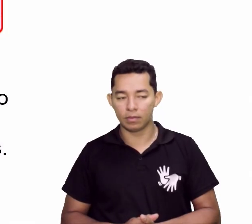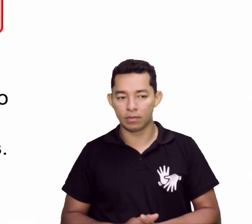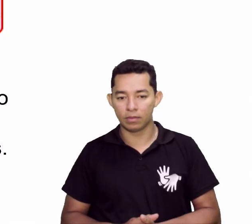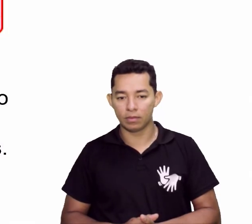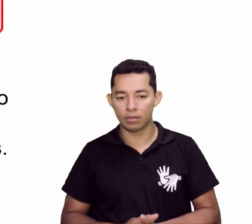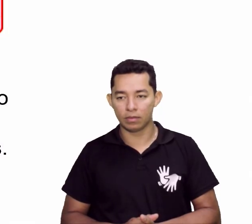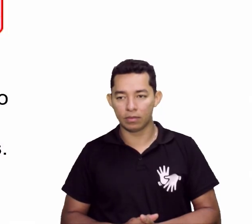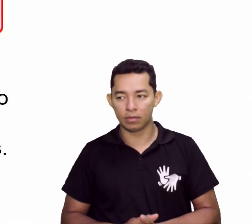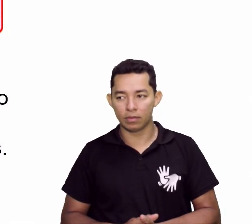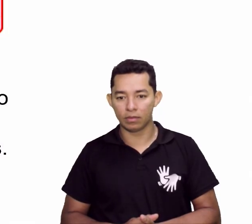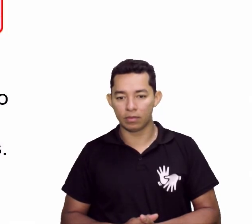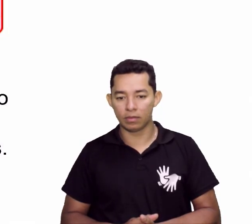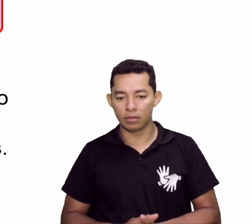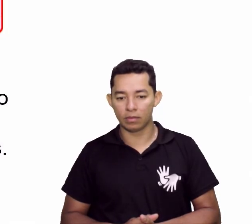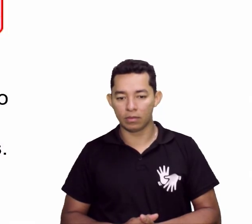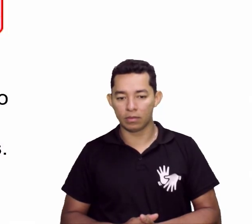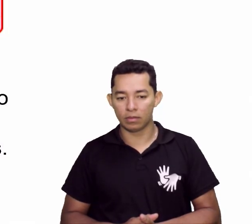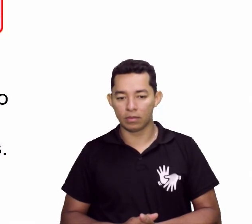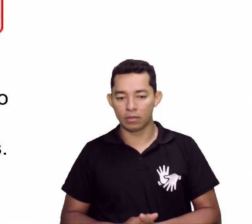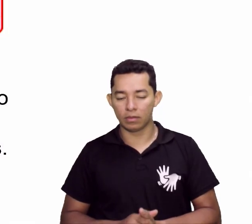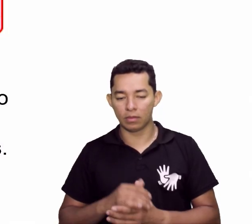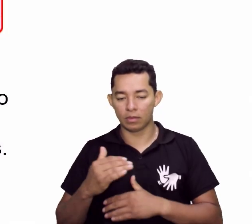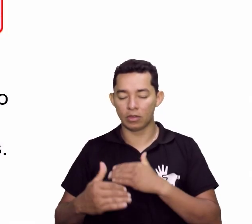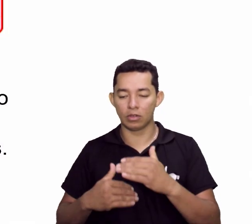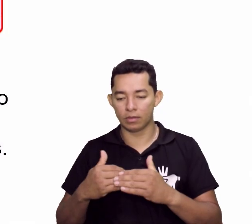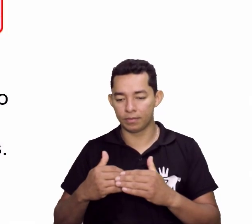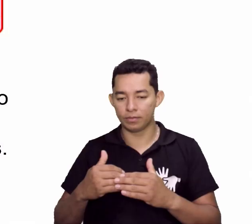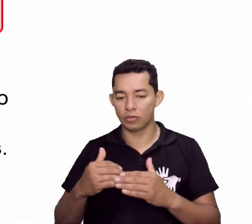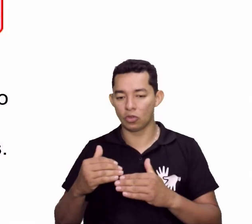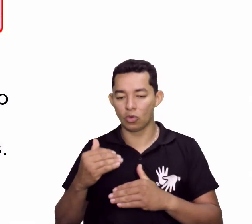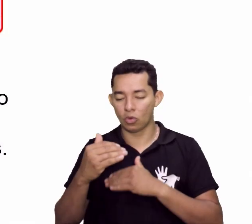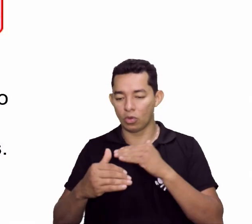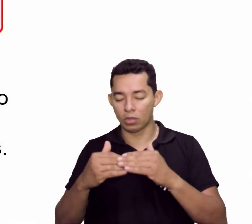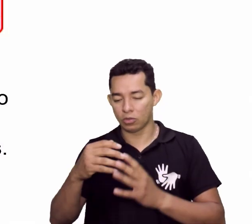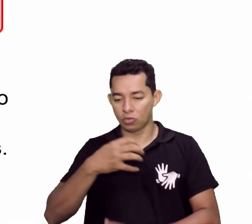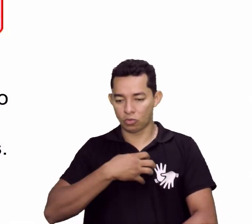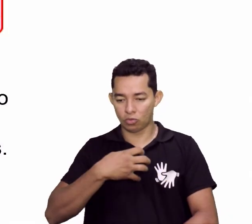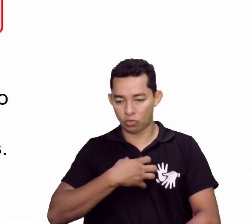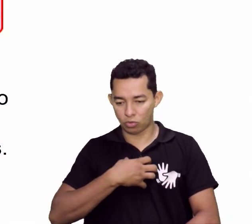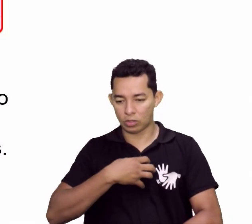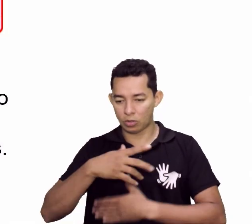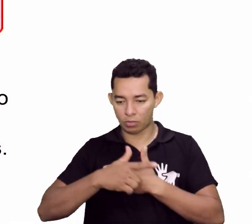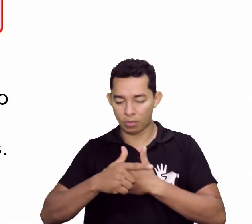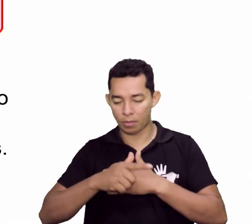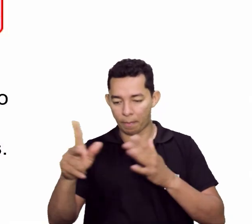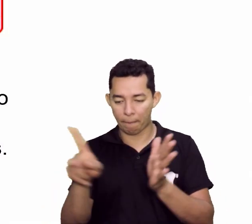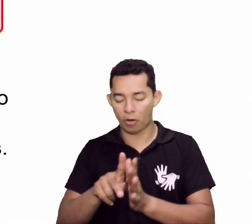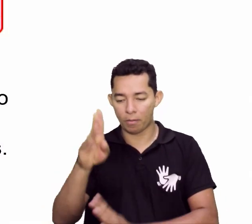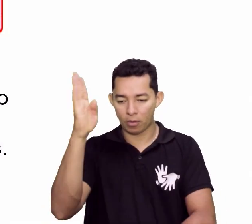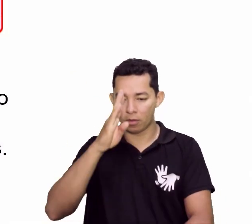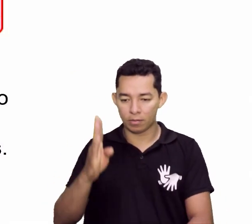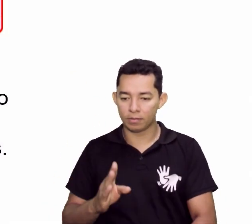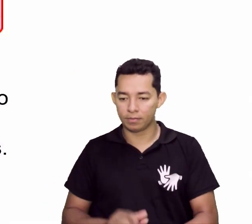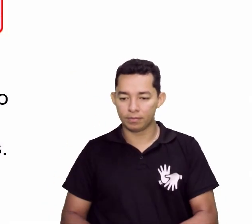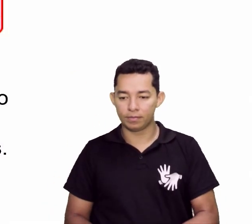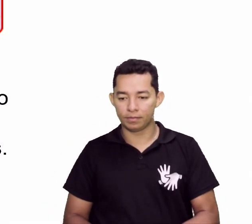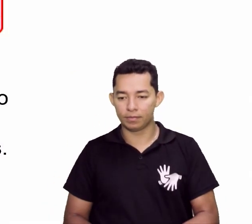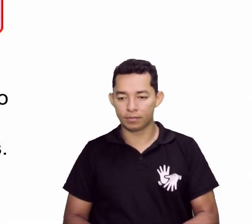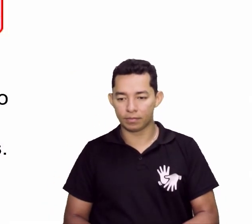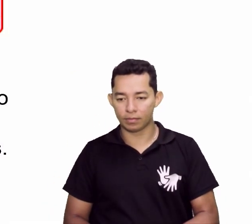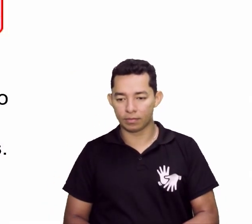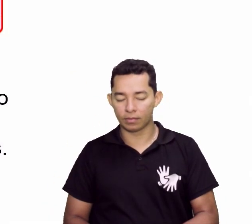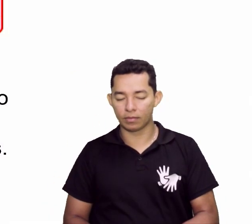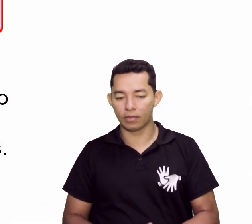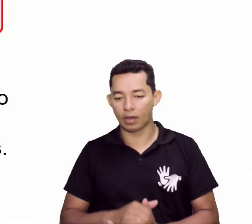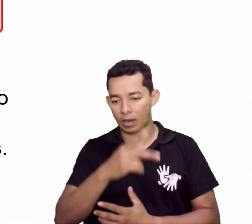questão de construção da identidade nacional do jeito que interessava às